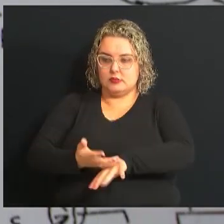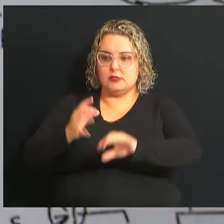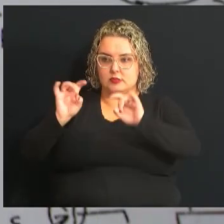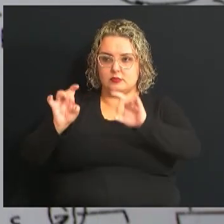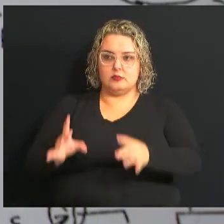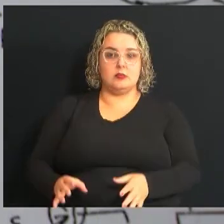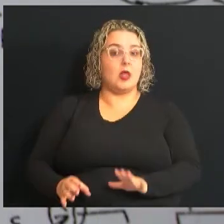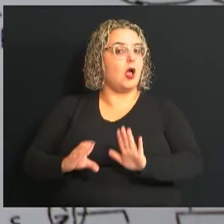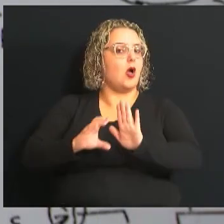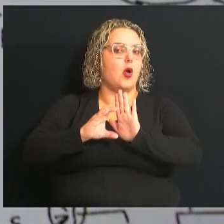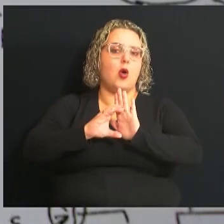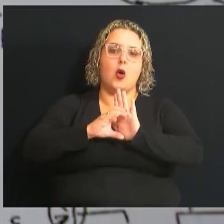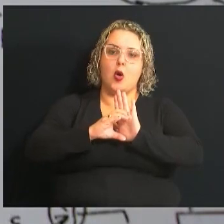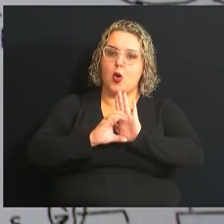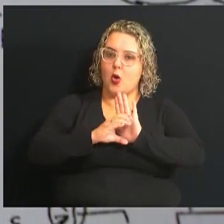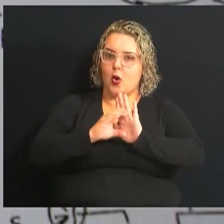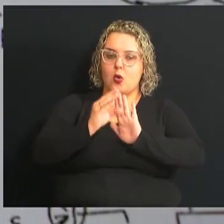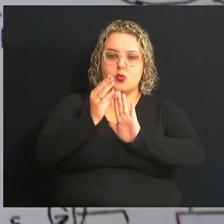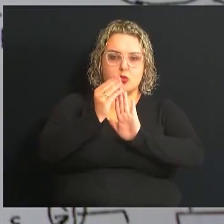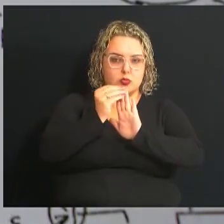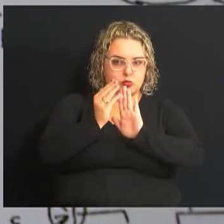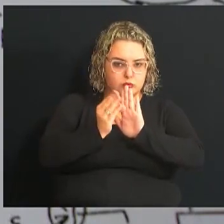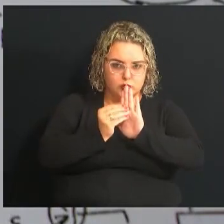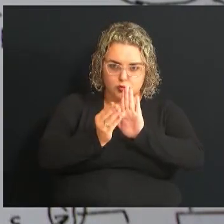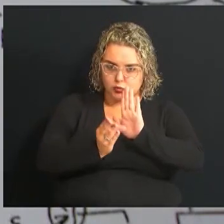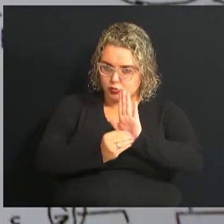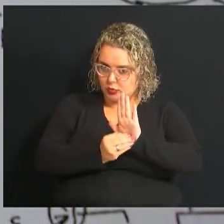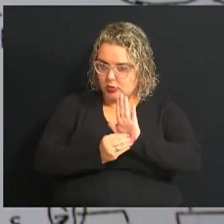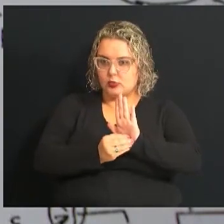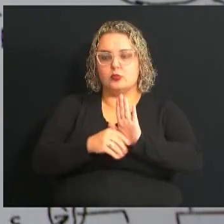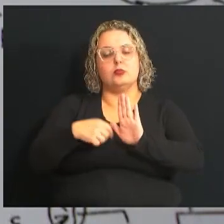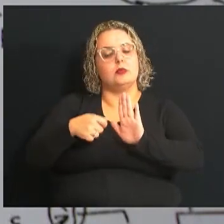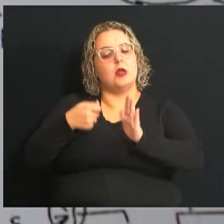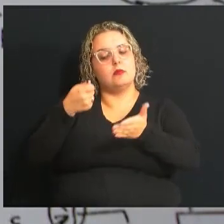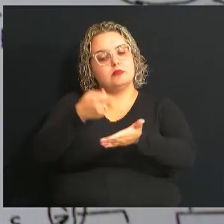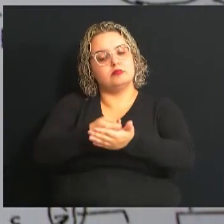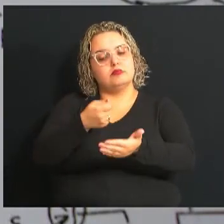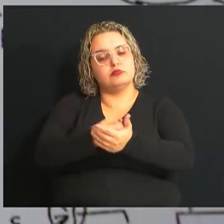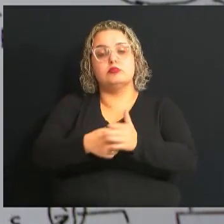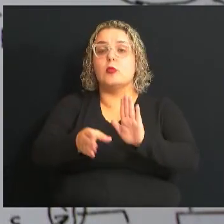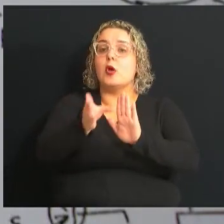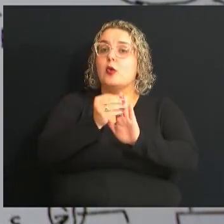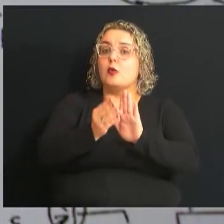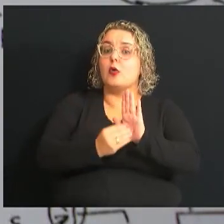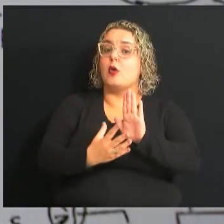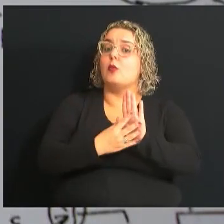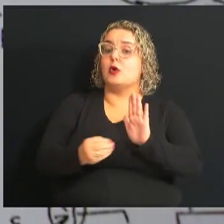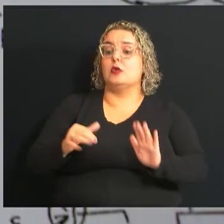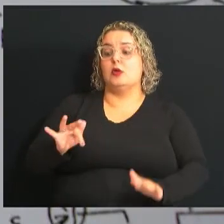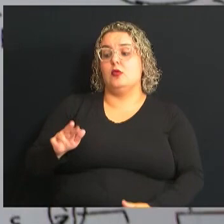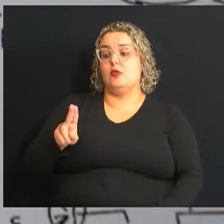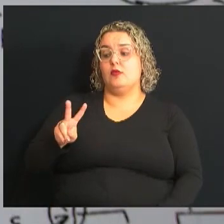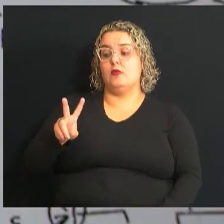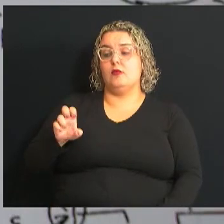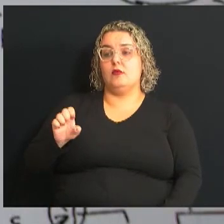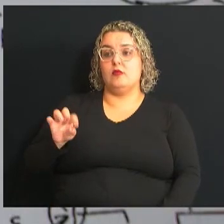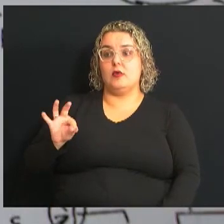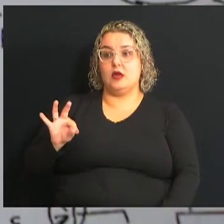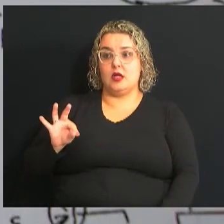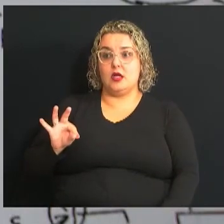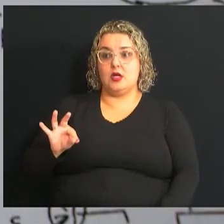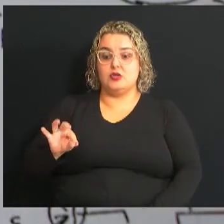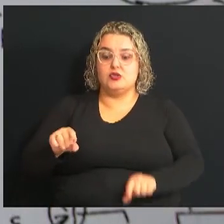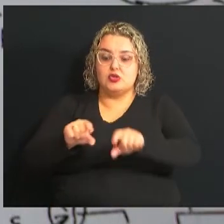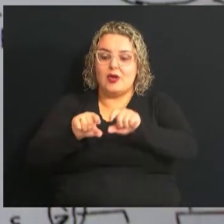Conteúdo. Ele vai ser cobrado de conteúdo. O modelo FUVEST é um modelo de questões mais curtas,